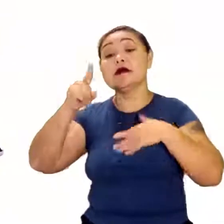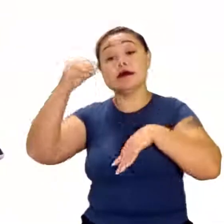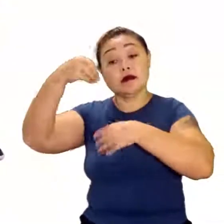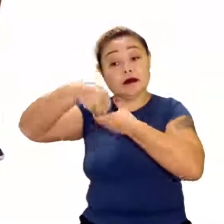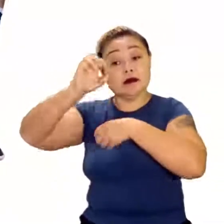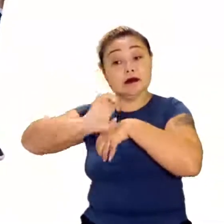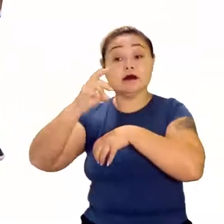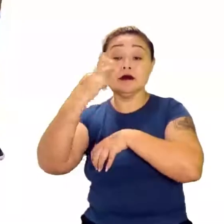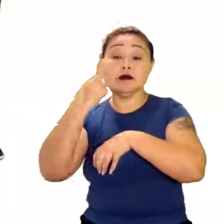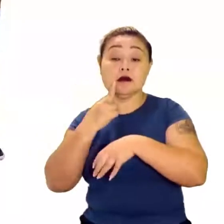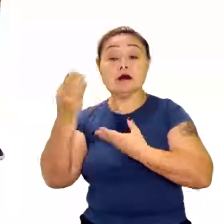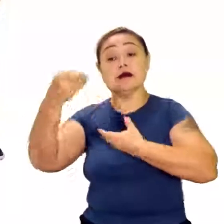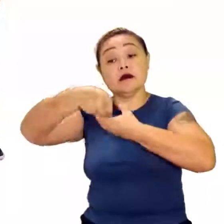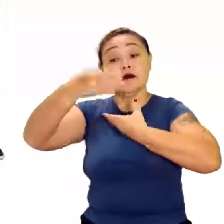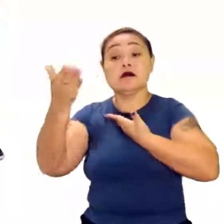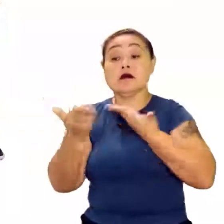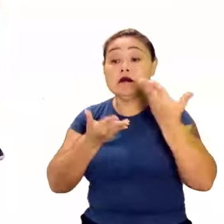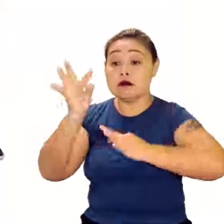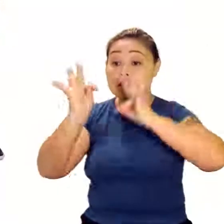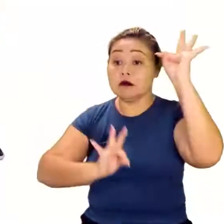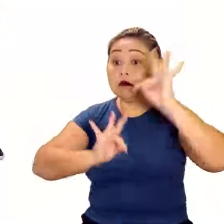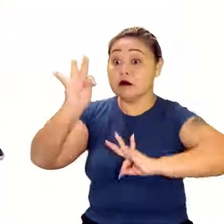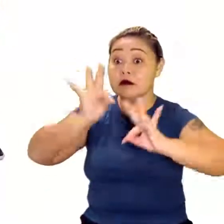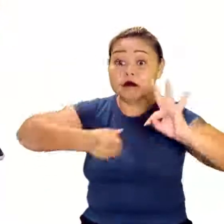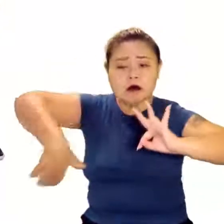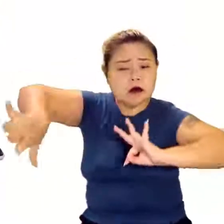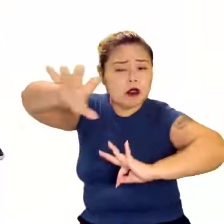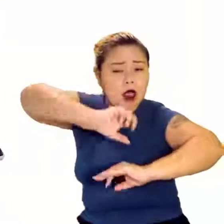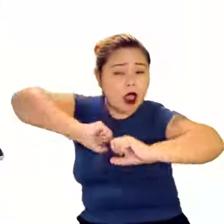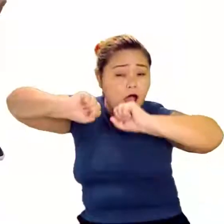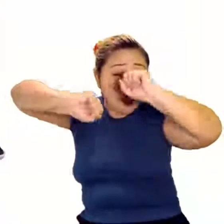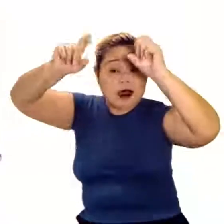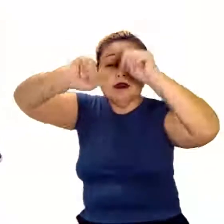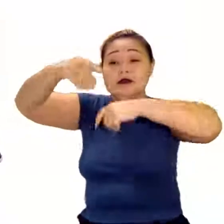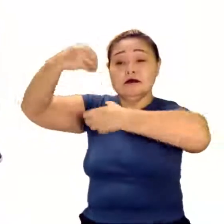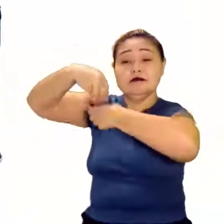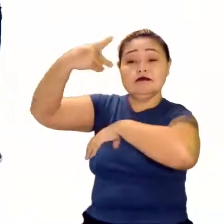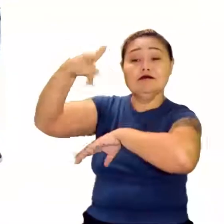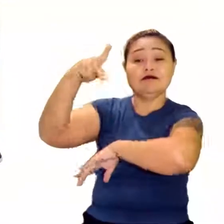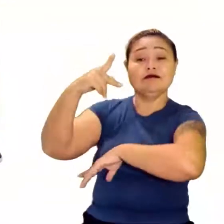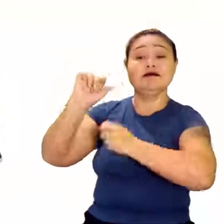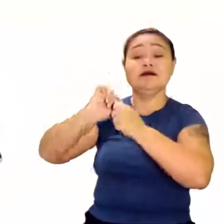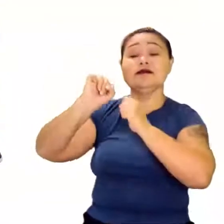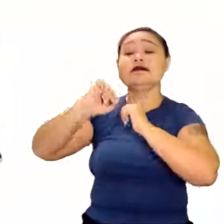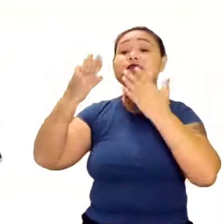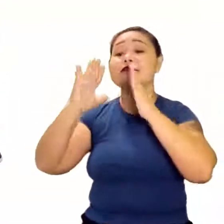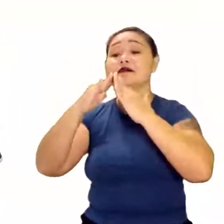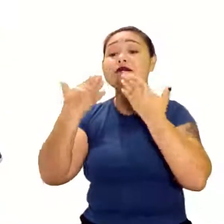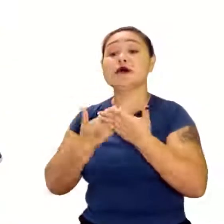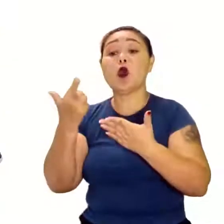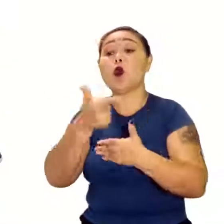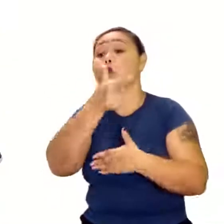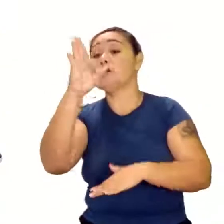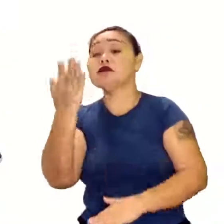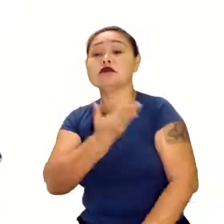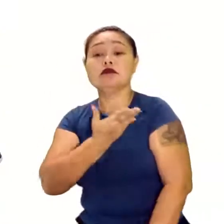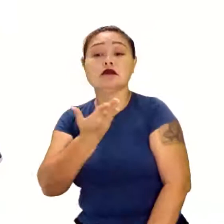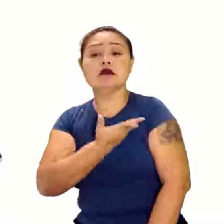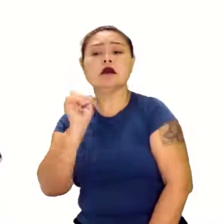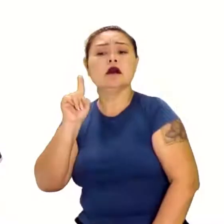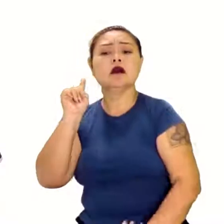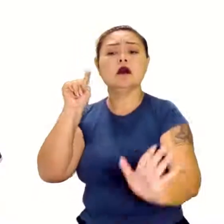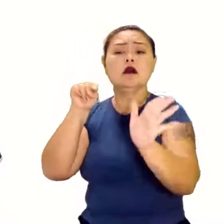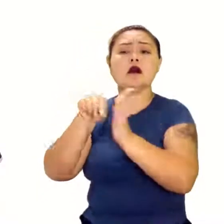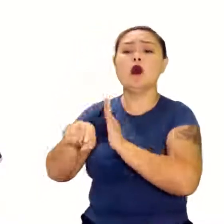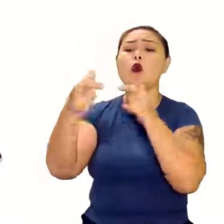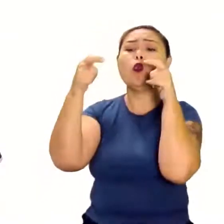de Rondônia e da mediação tecnológica. E a galera vai ao delírio da escola Moacir Caramelo e os outros colegas ficam se